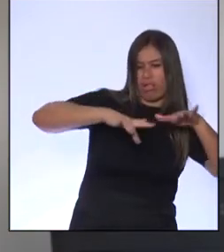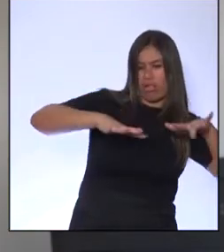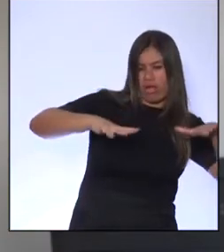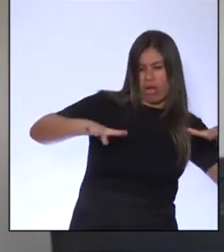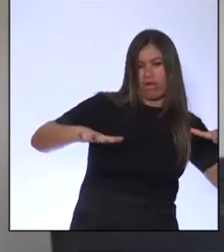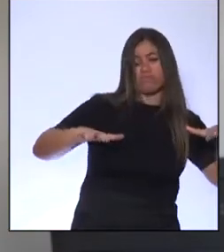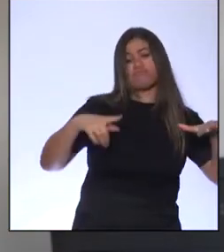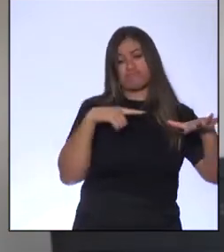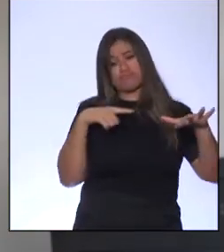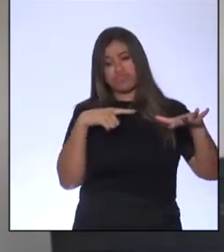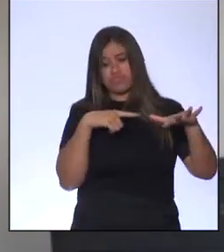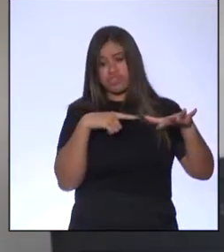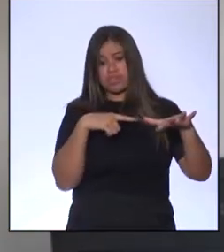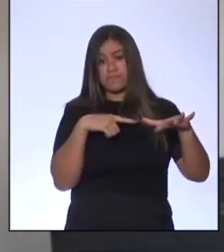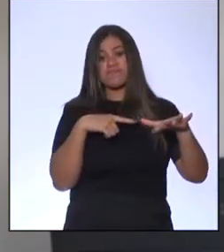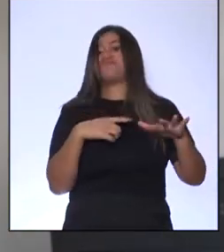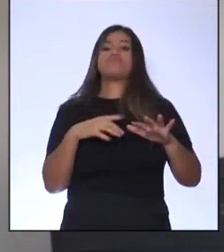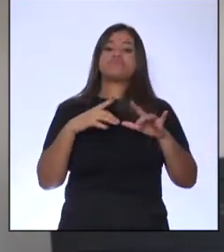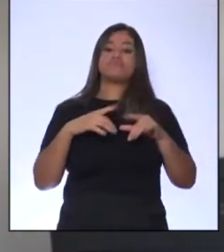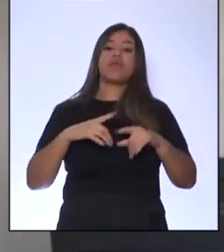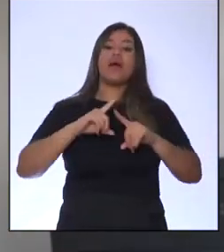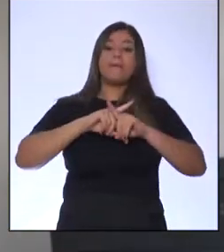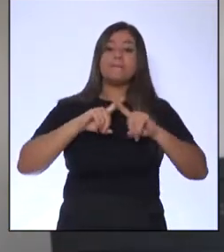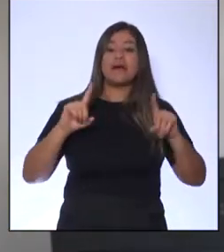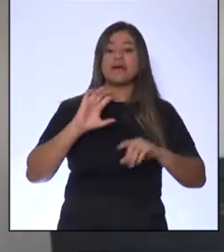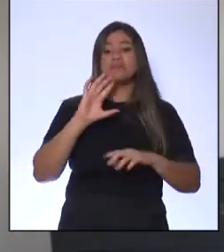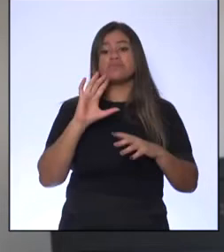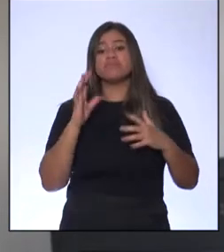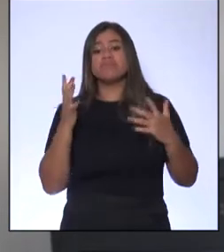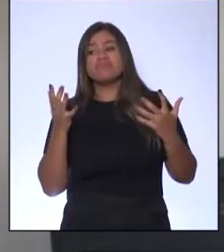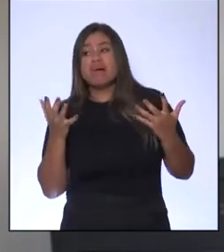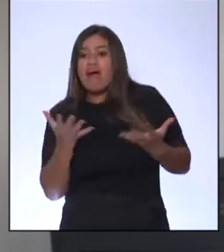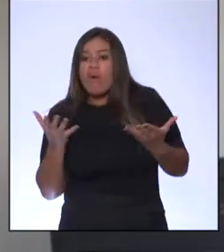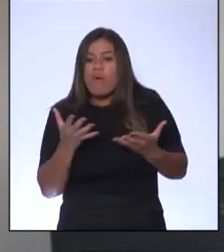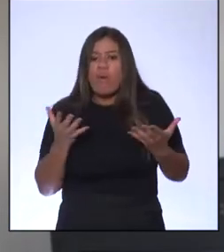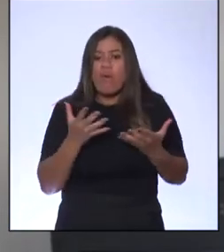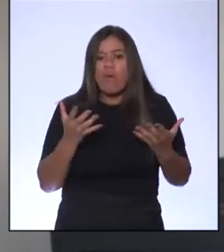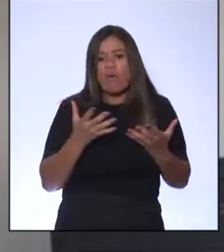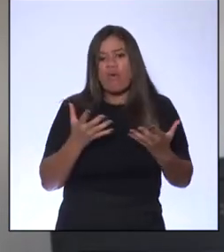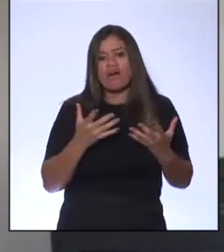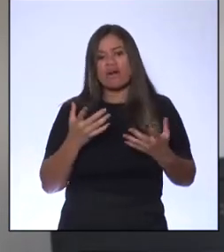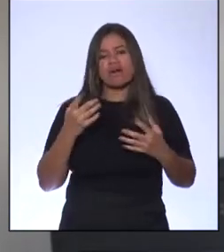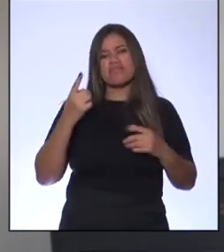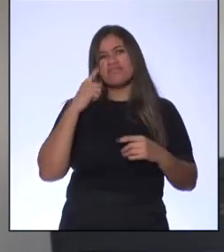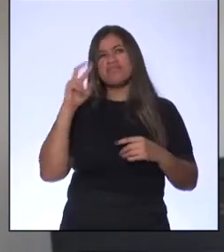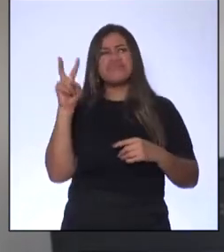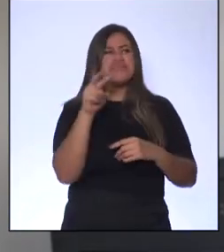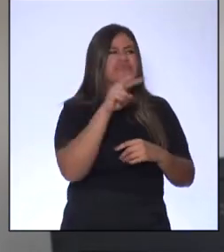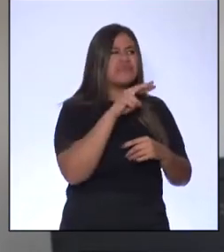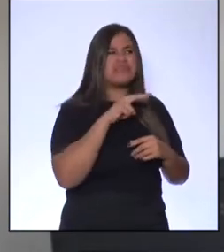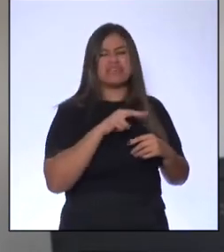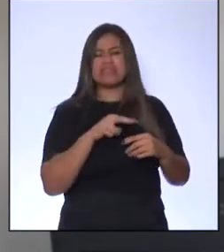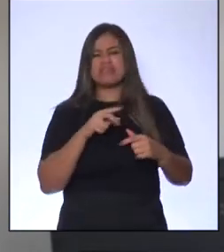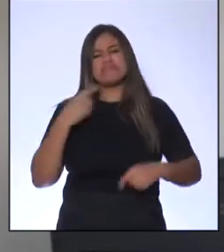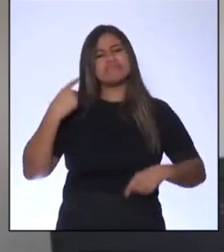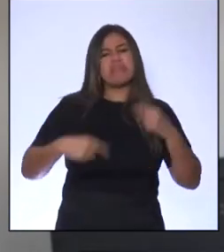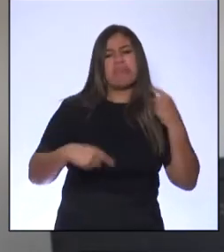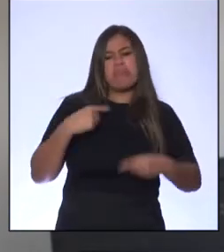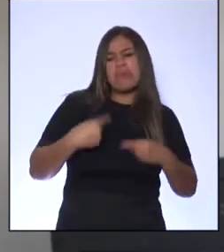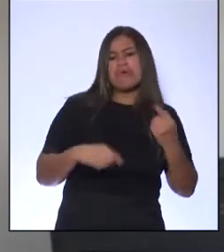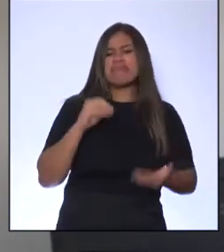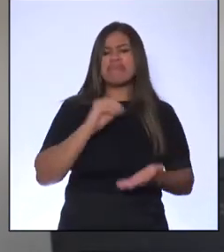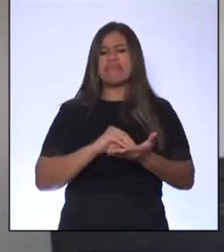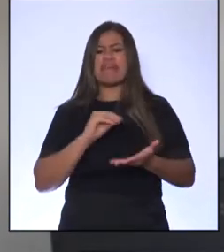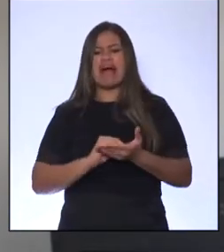e estávamos dando, mas num ritmo muito lento e por falta de vontade política, capacidade de ação, de alguma